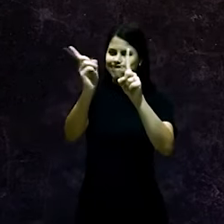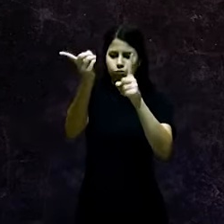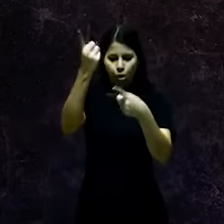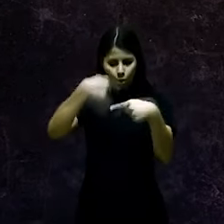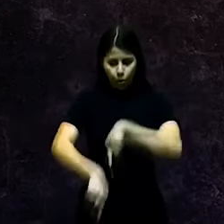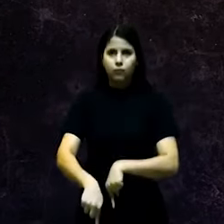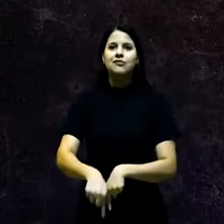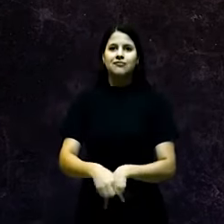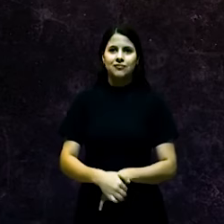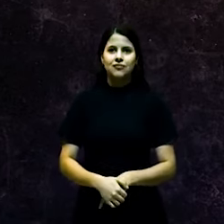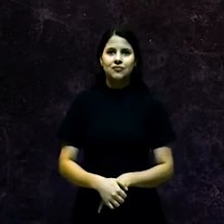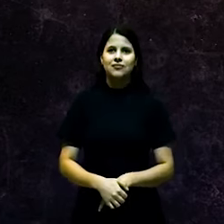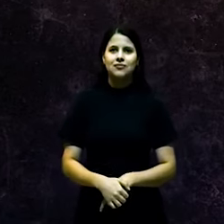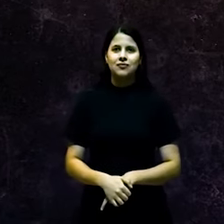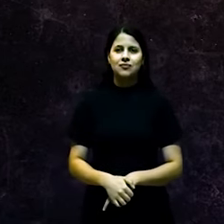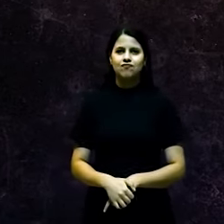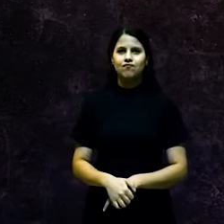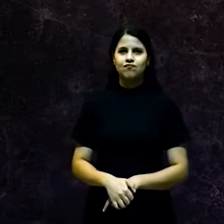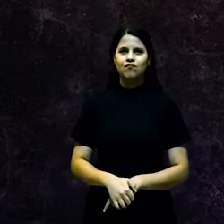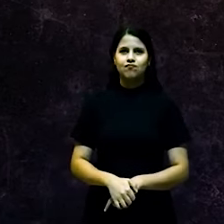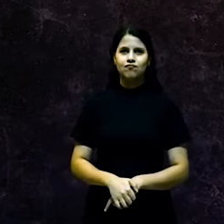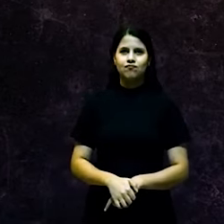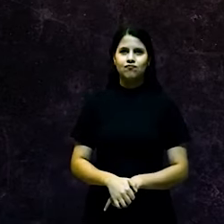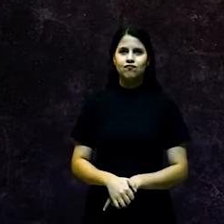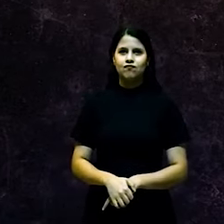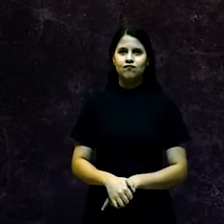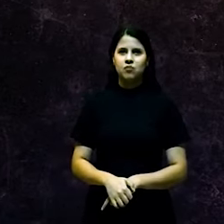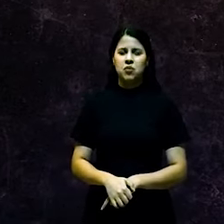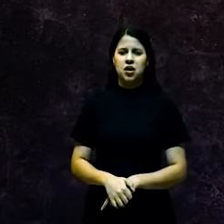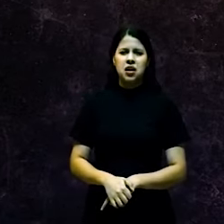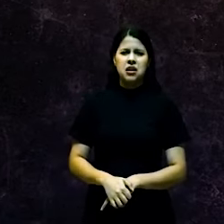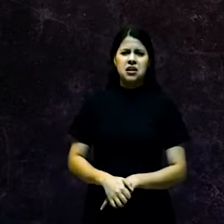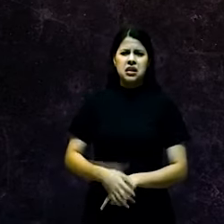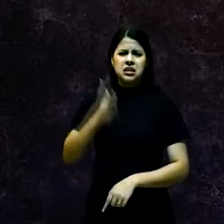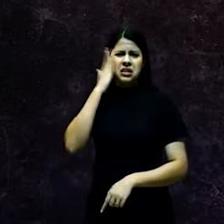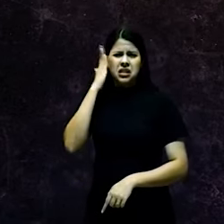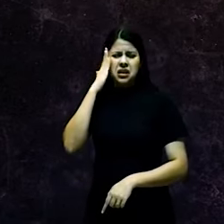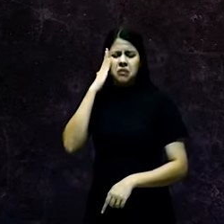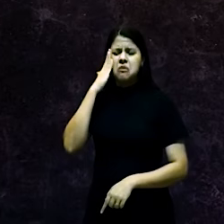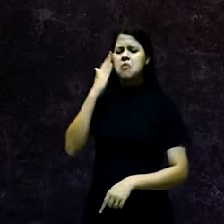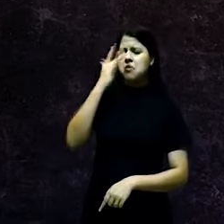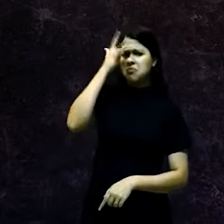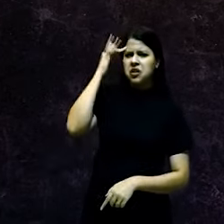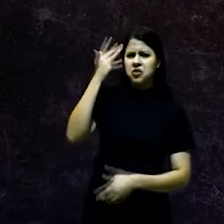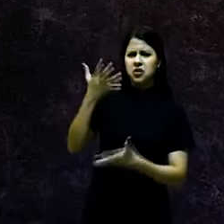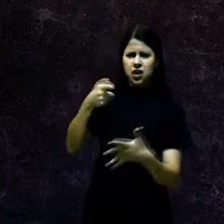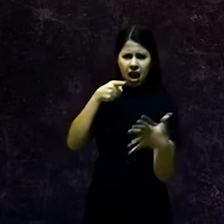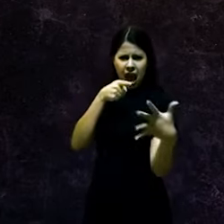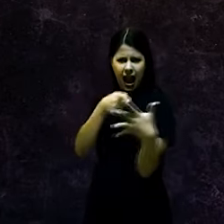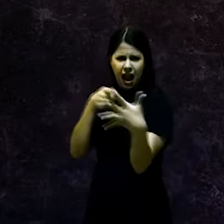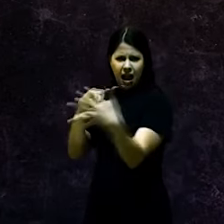prosperará, e você condenará toda a língua que quiser acusá-lo